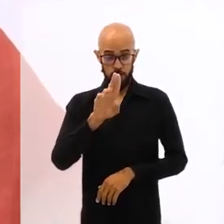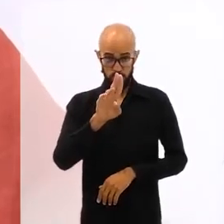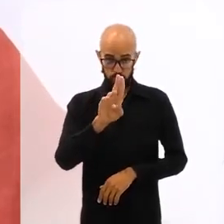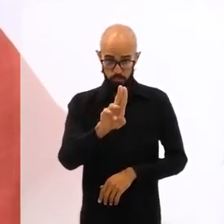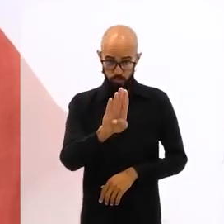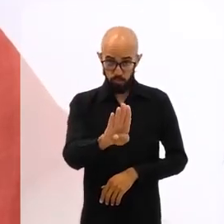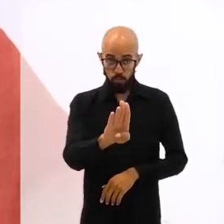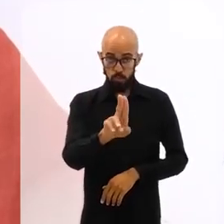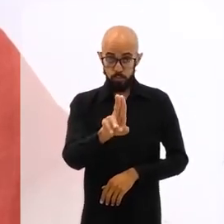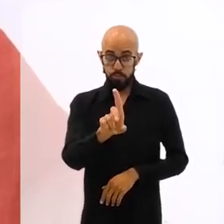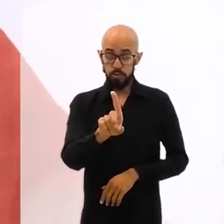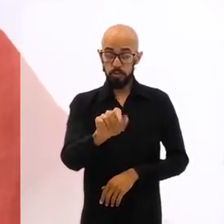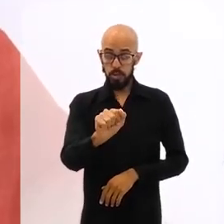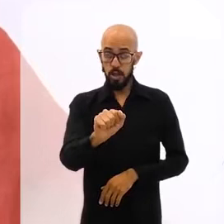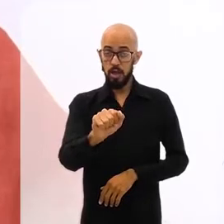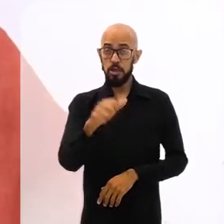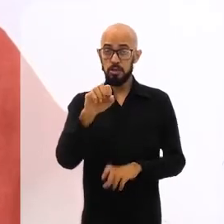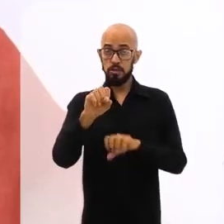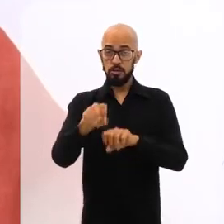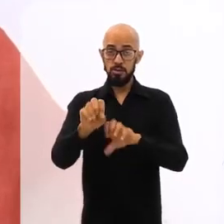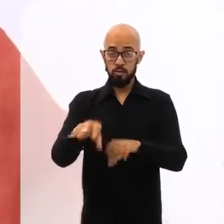vários métodos. Então, ele tem várias